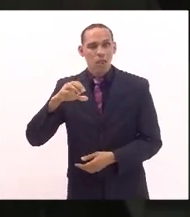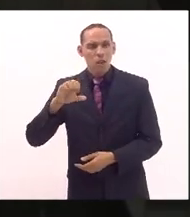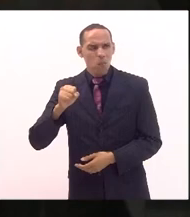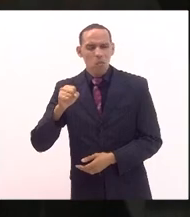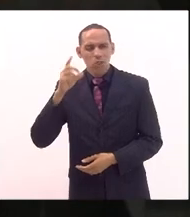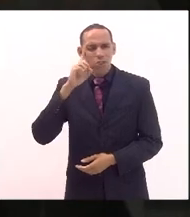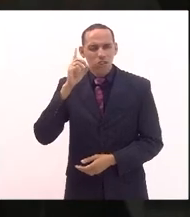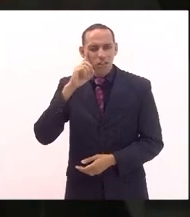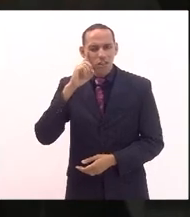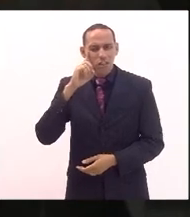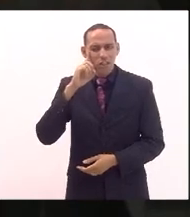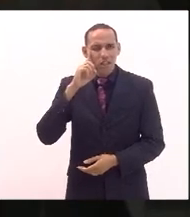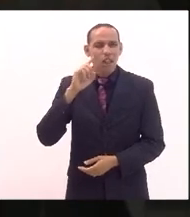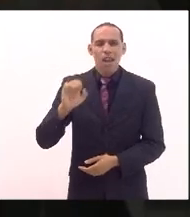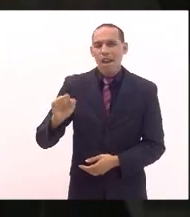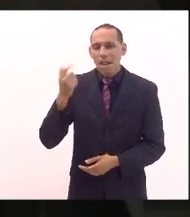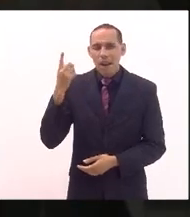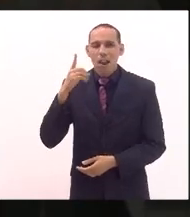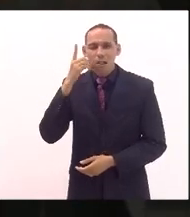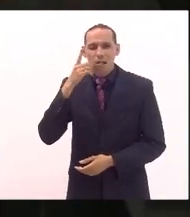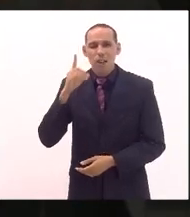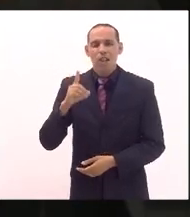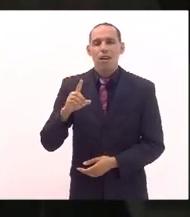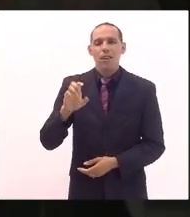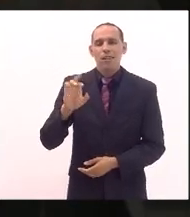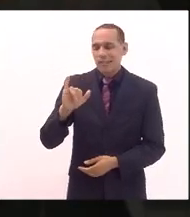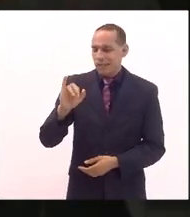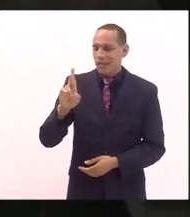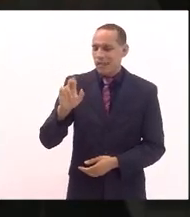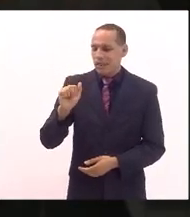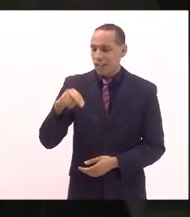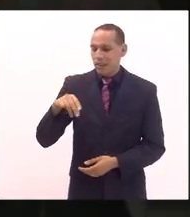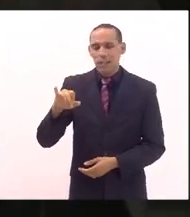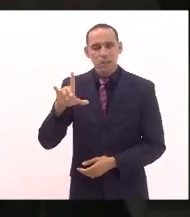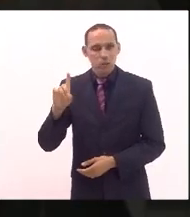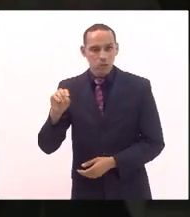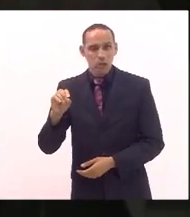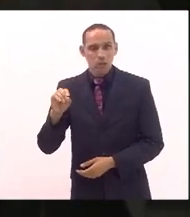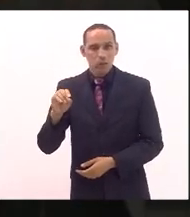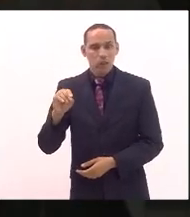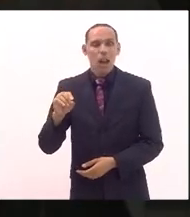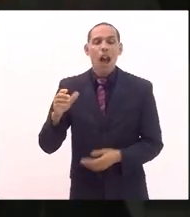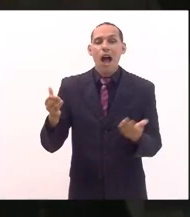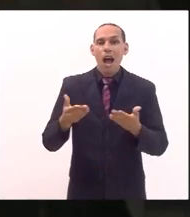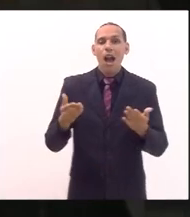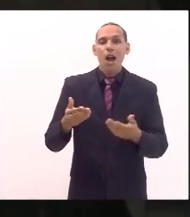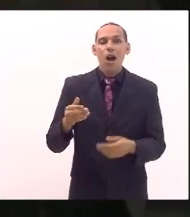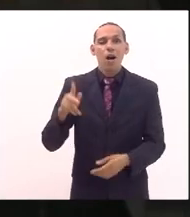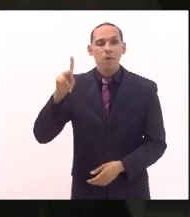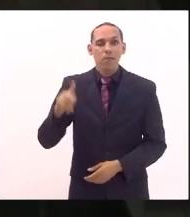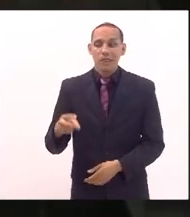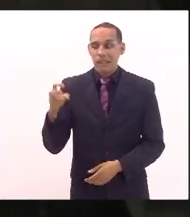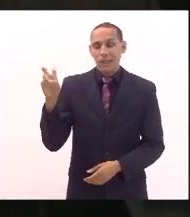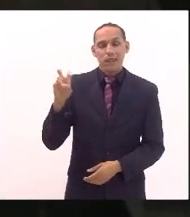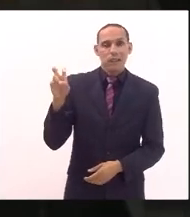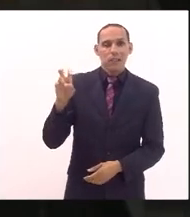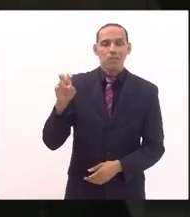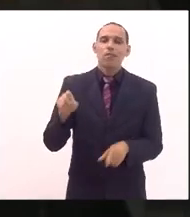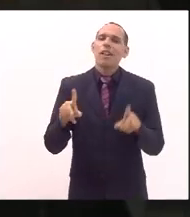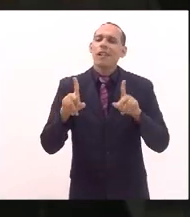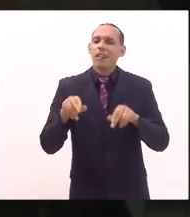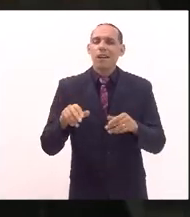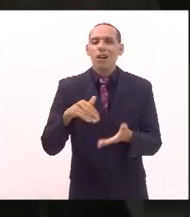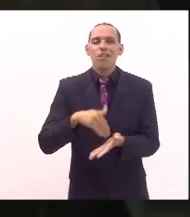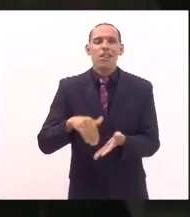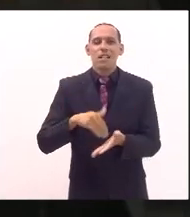Campos Salvo engano já é o quinto presidente da Faetec desde 2019 assim como o atual secretário